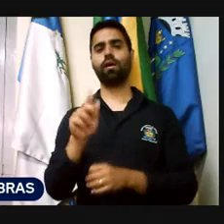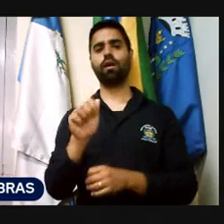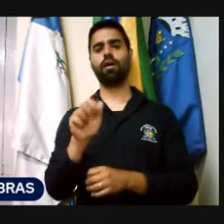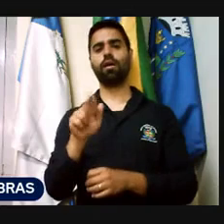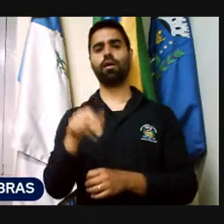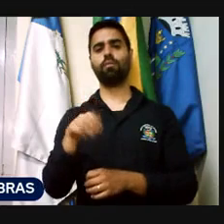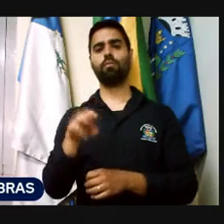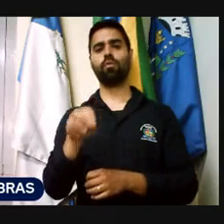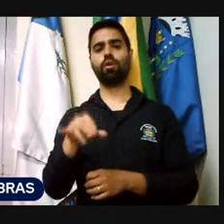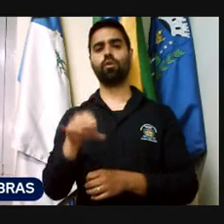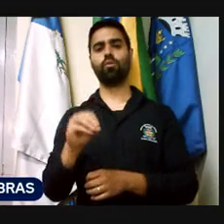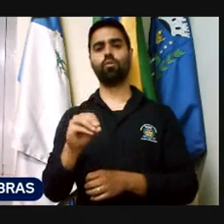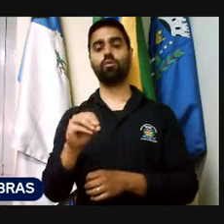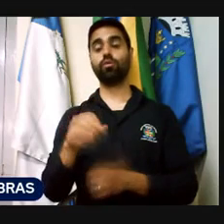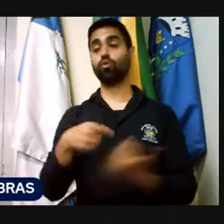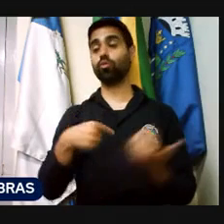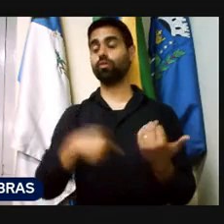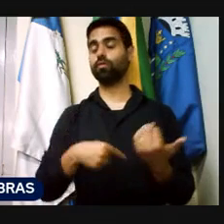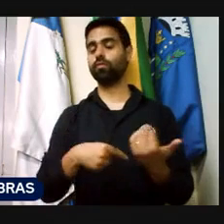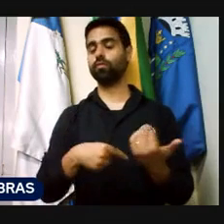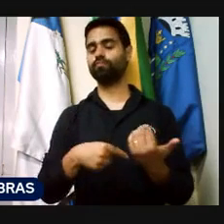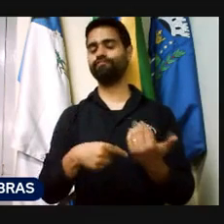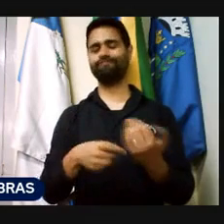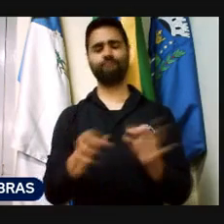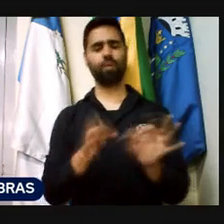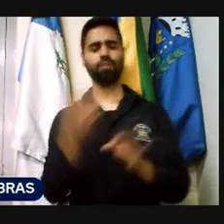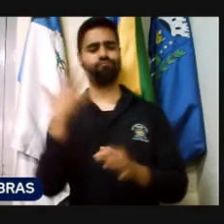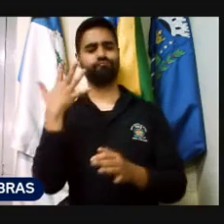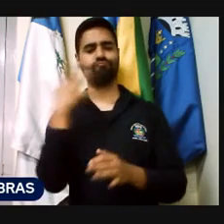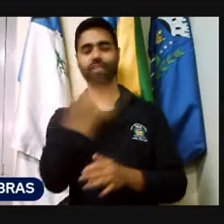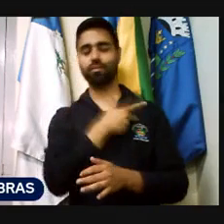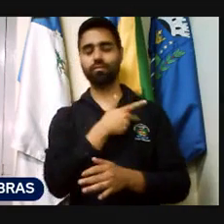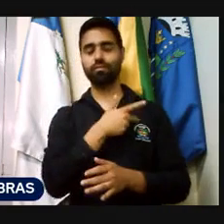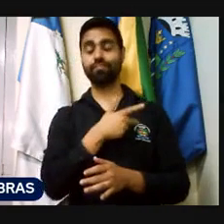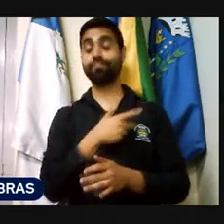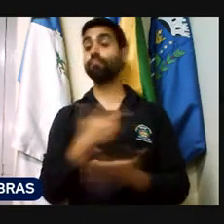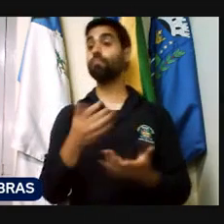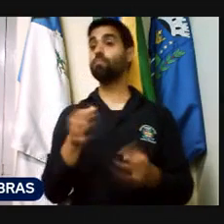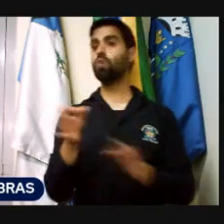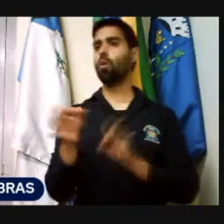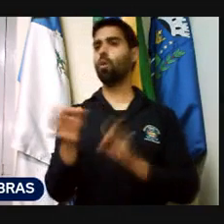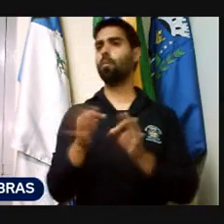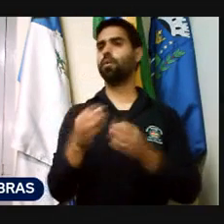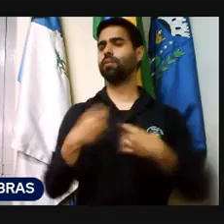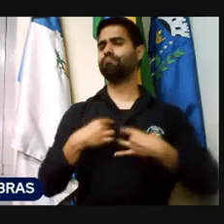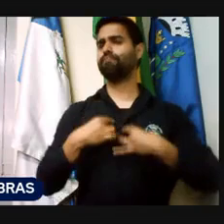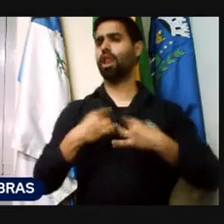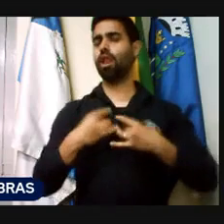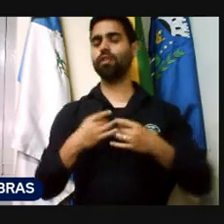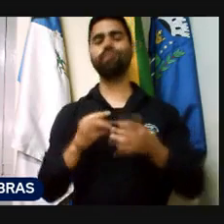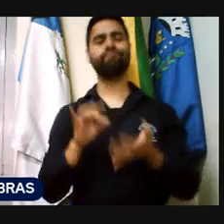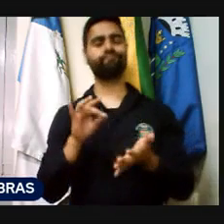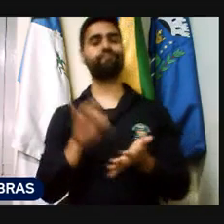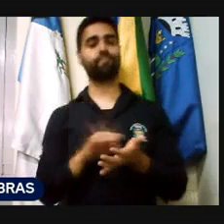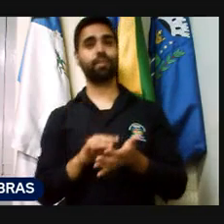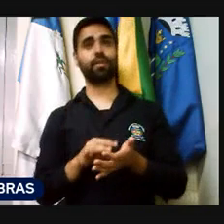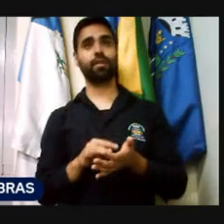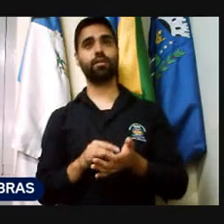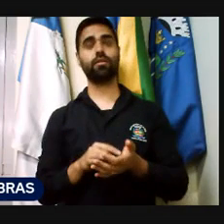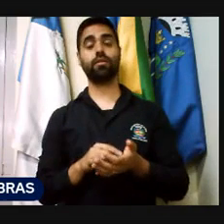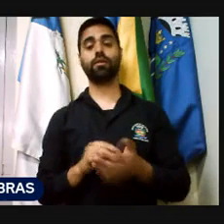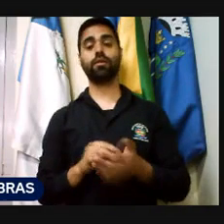Conservatório. É um projeto muito lindo, é um projeto na qual ela se dá, ela se joga mesmo de corpo e